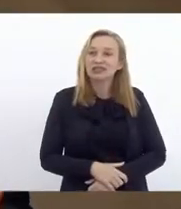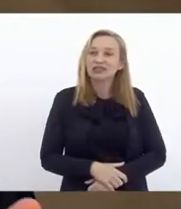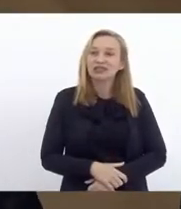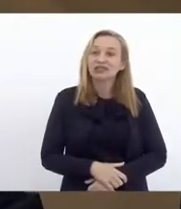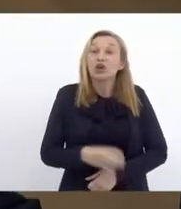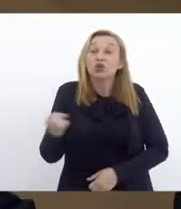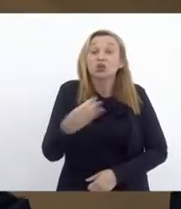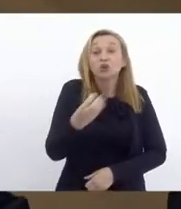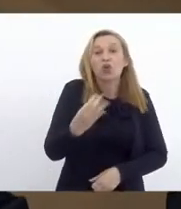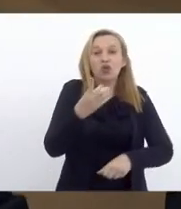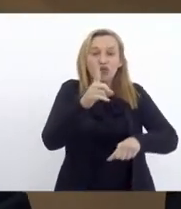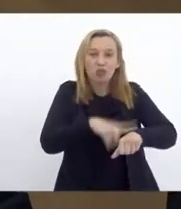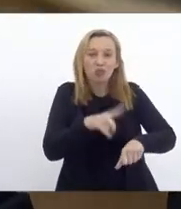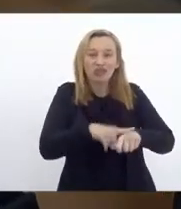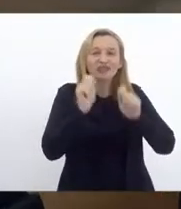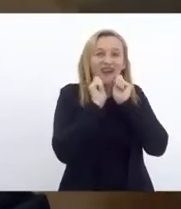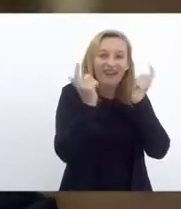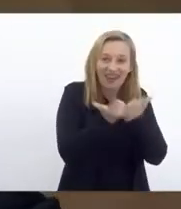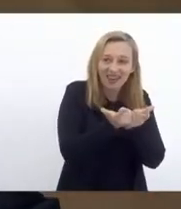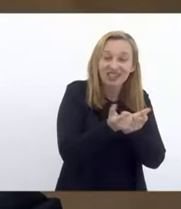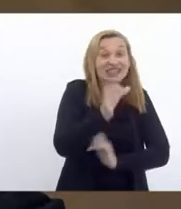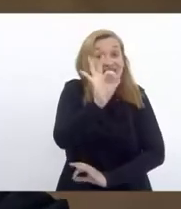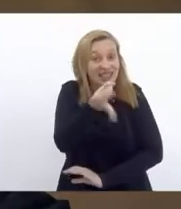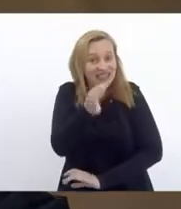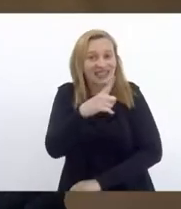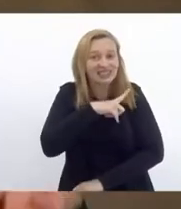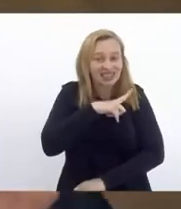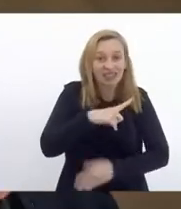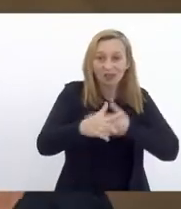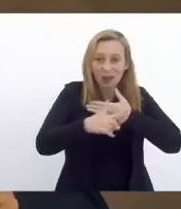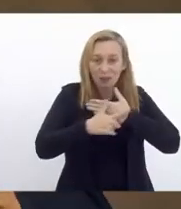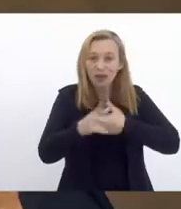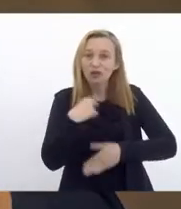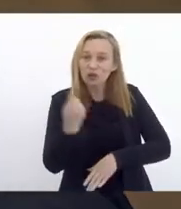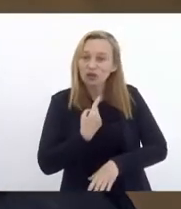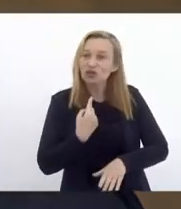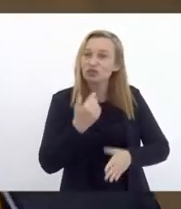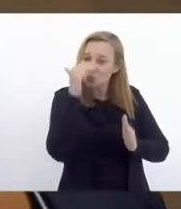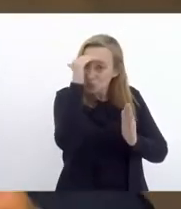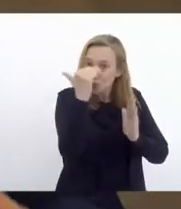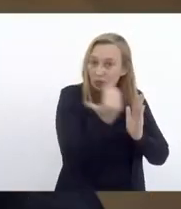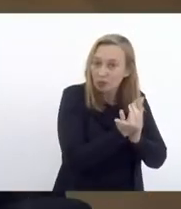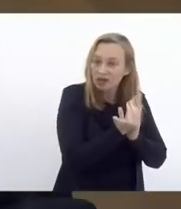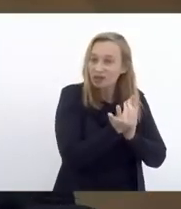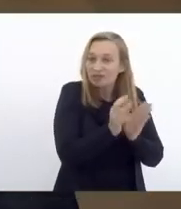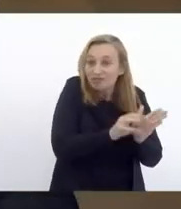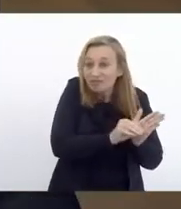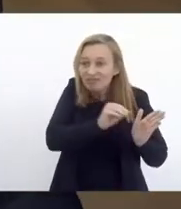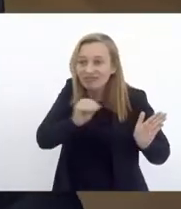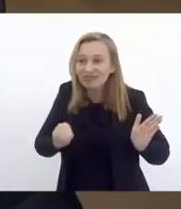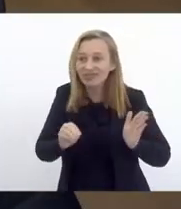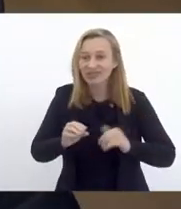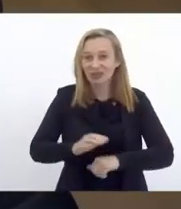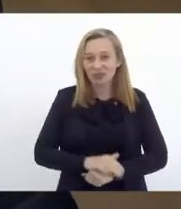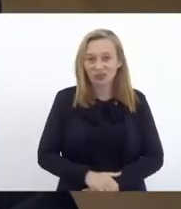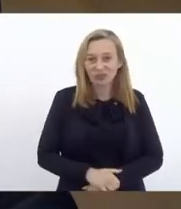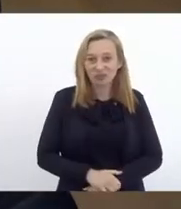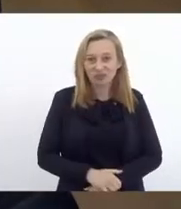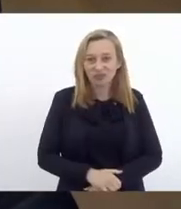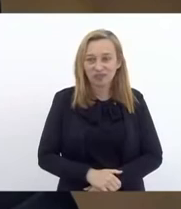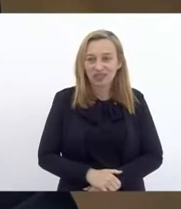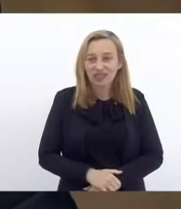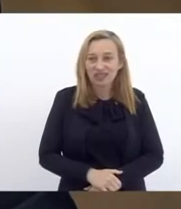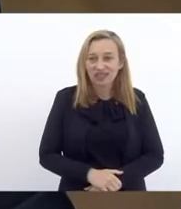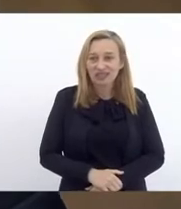do novo momento da Assembleia e que eu tenho certeza do papel que a gente está cumprindo de uma transição.